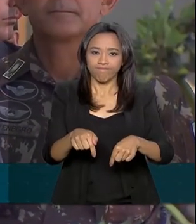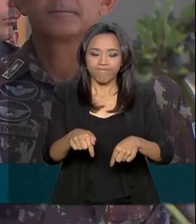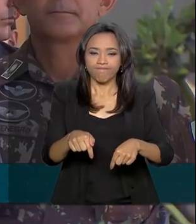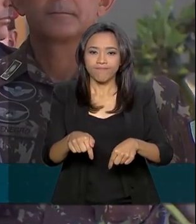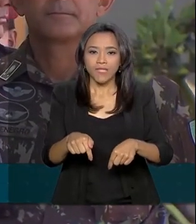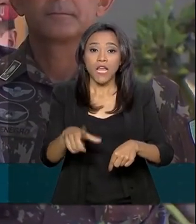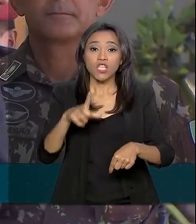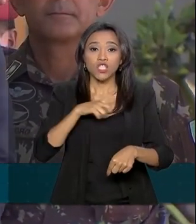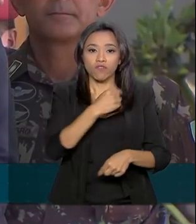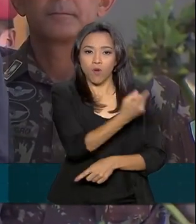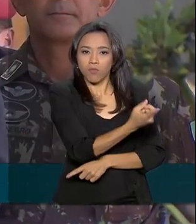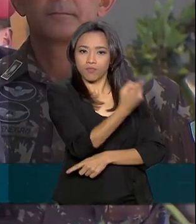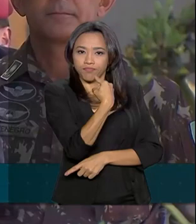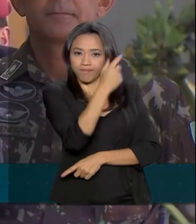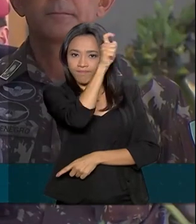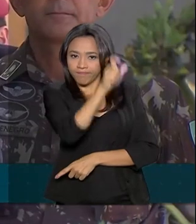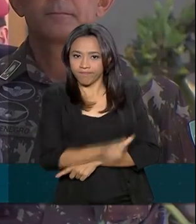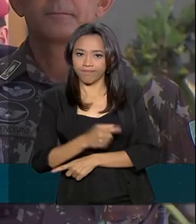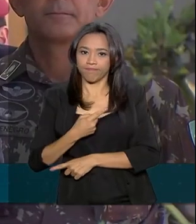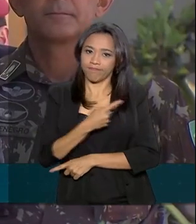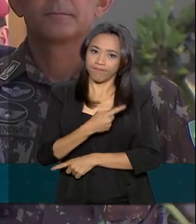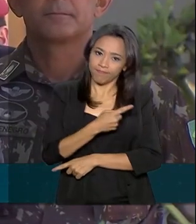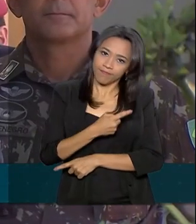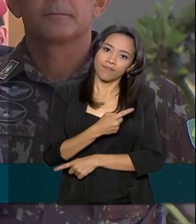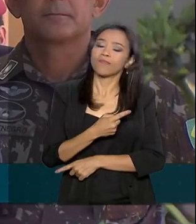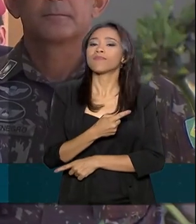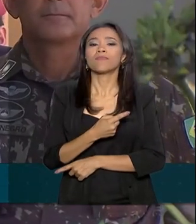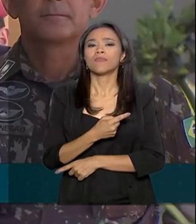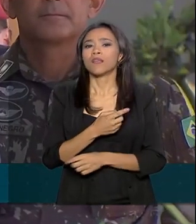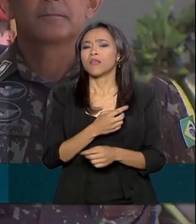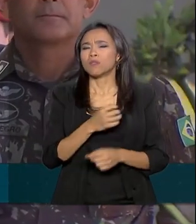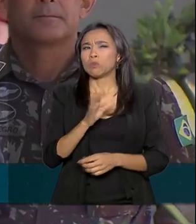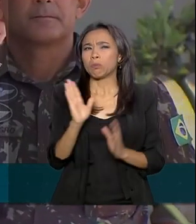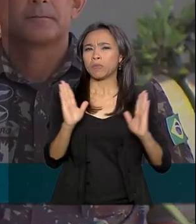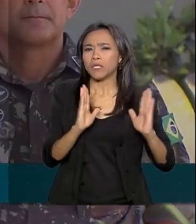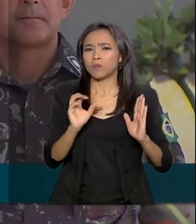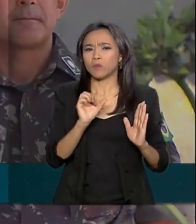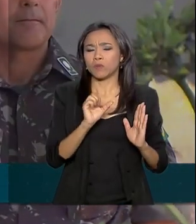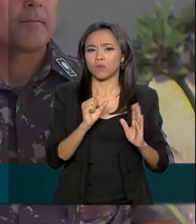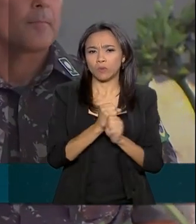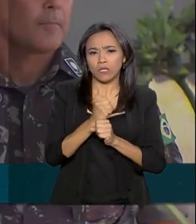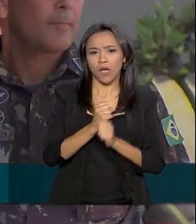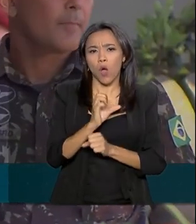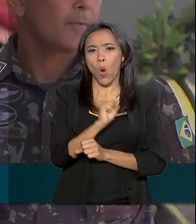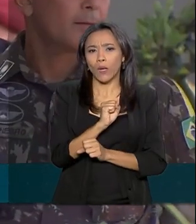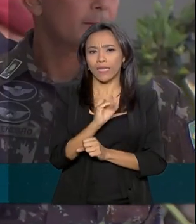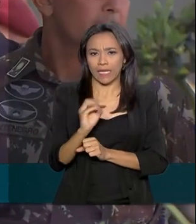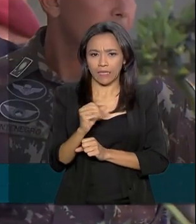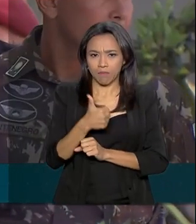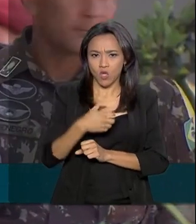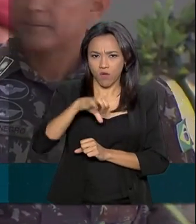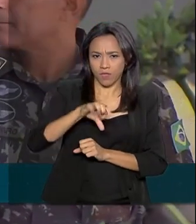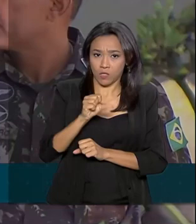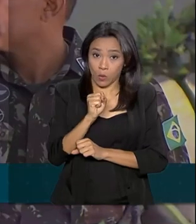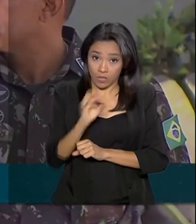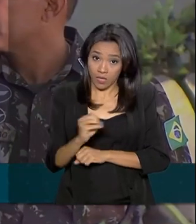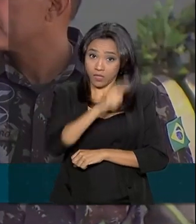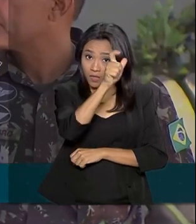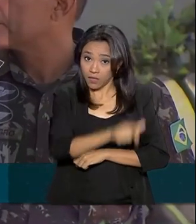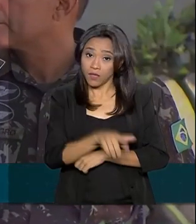Tive como comandante, nos idos anos 80, o general Acrísio